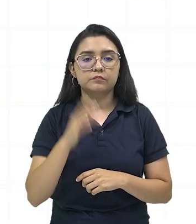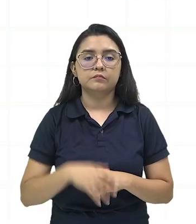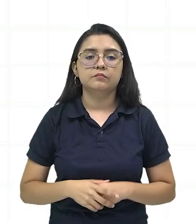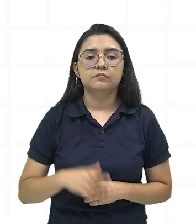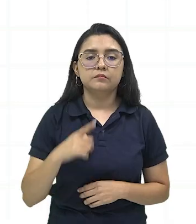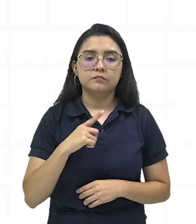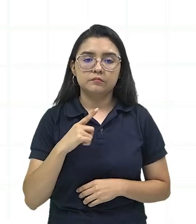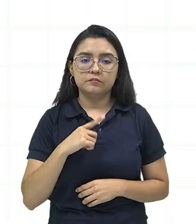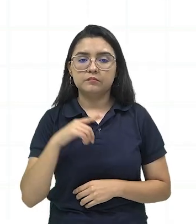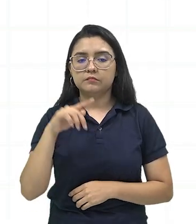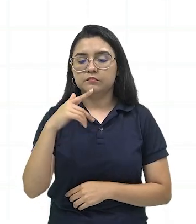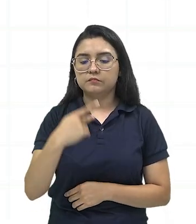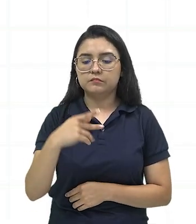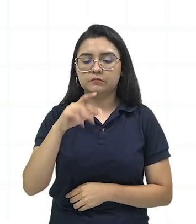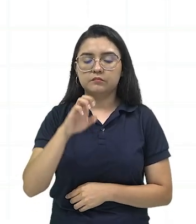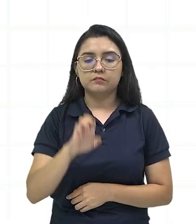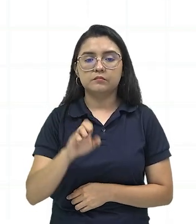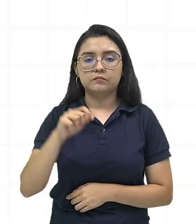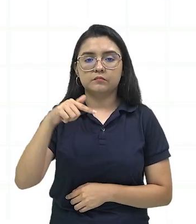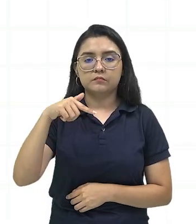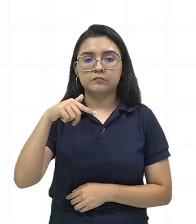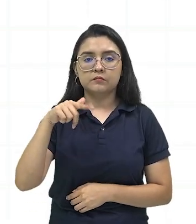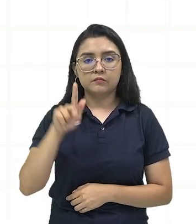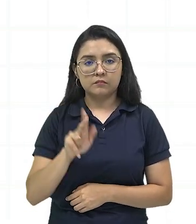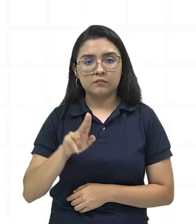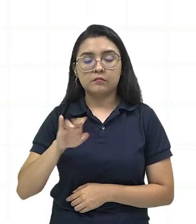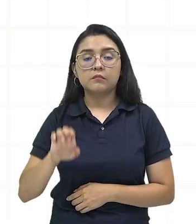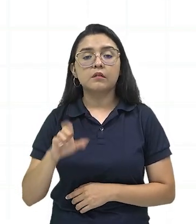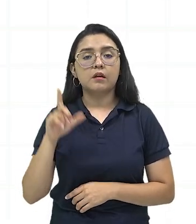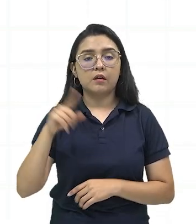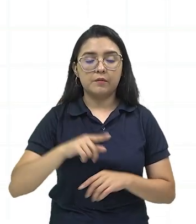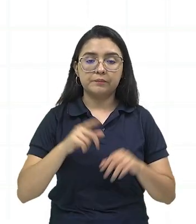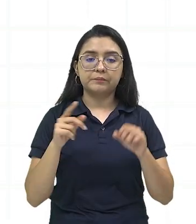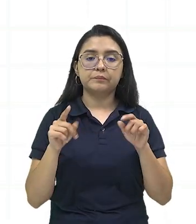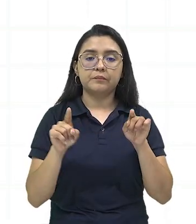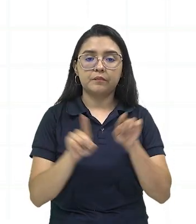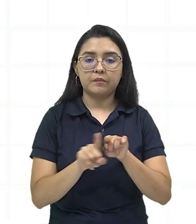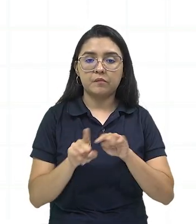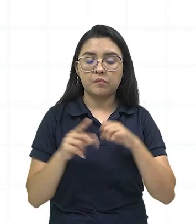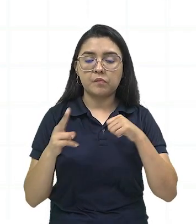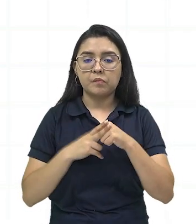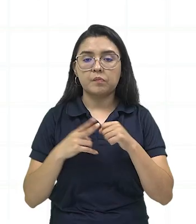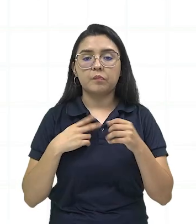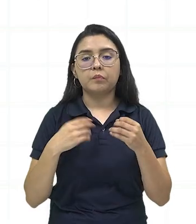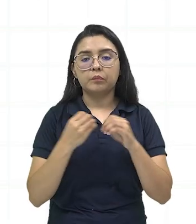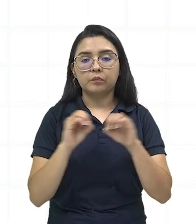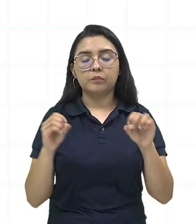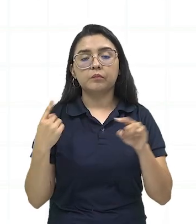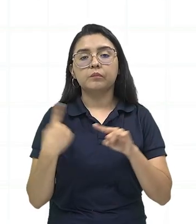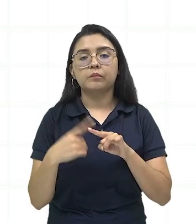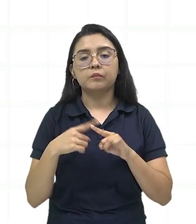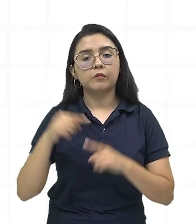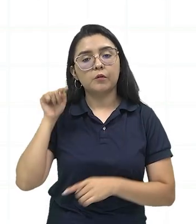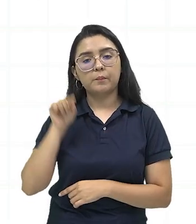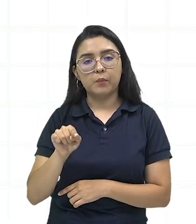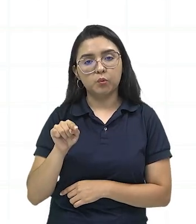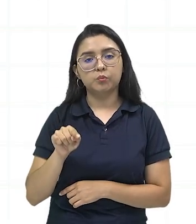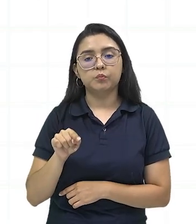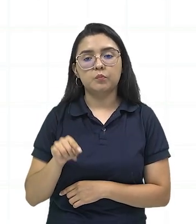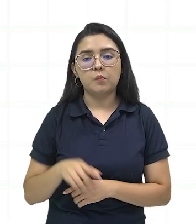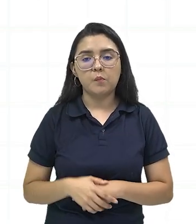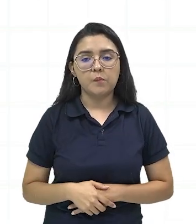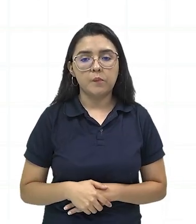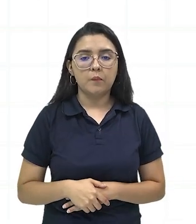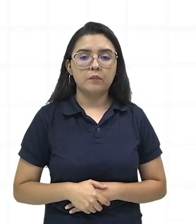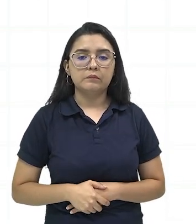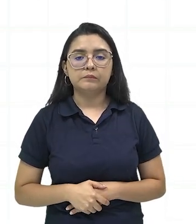pegue é um verbo, então eu tenho uma oração. Aqui terminou a nossa oração porque tem o ponto, ó, você